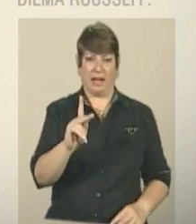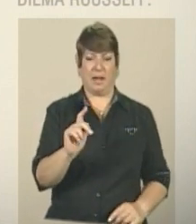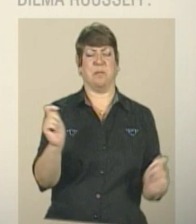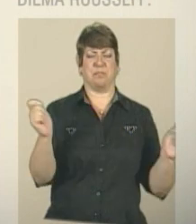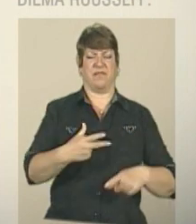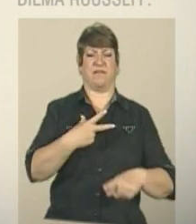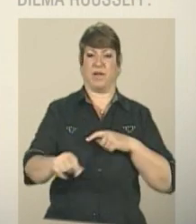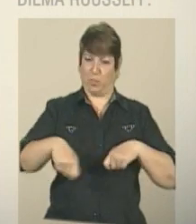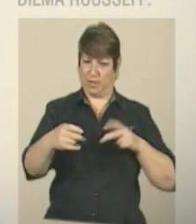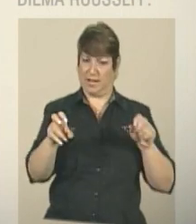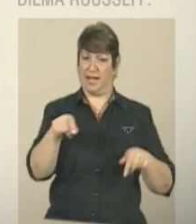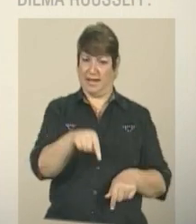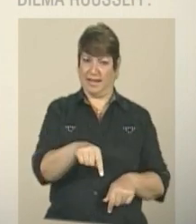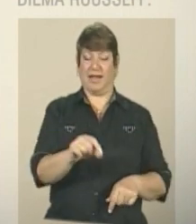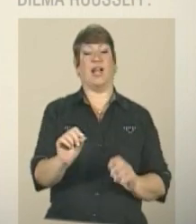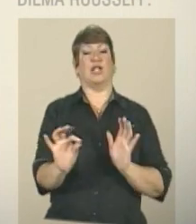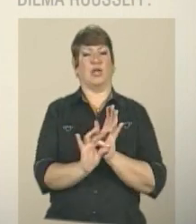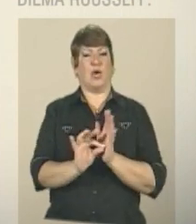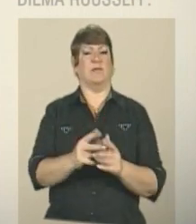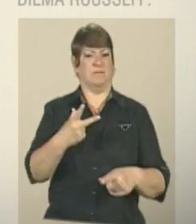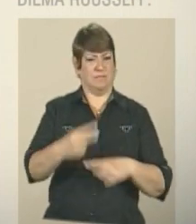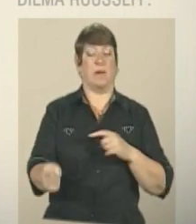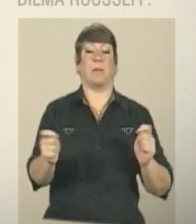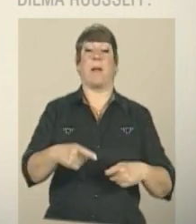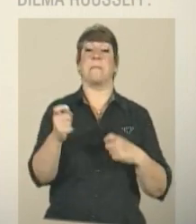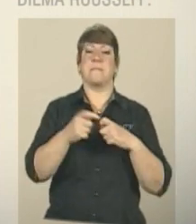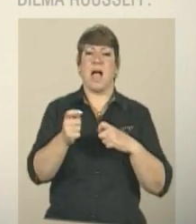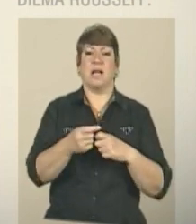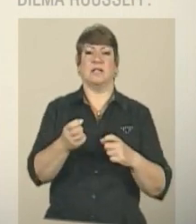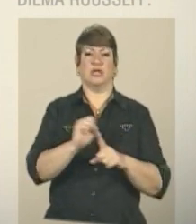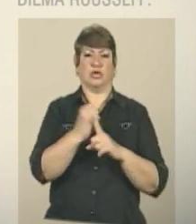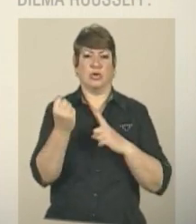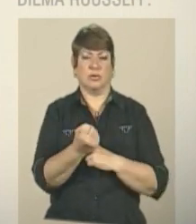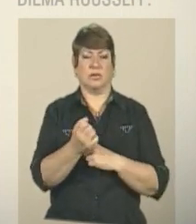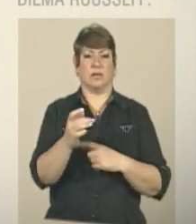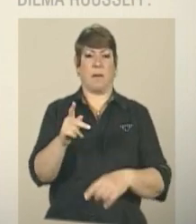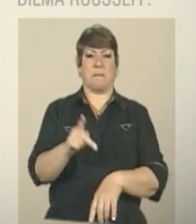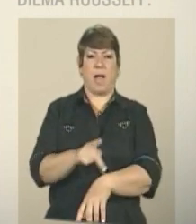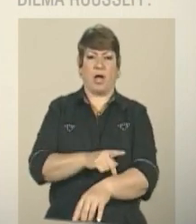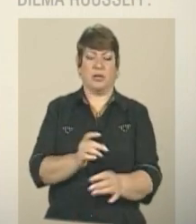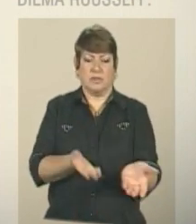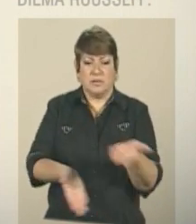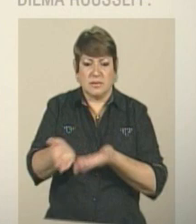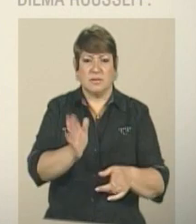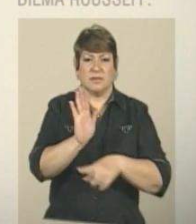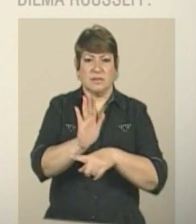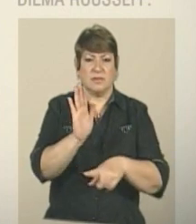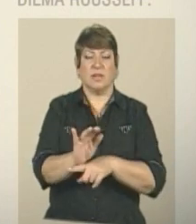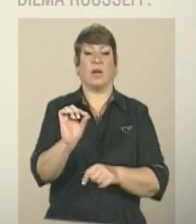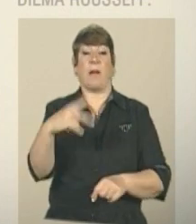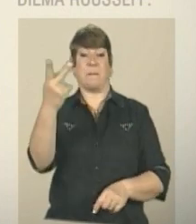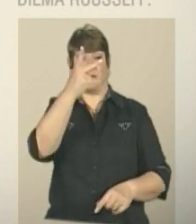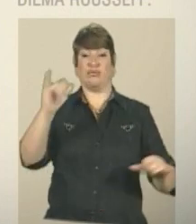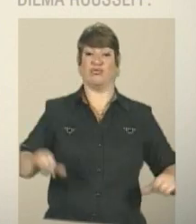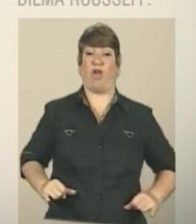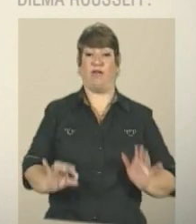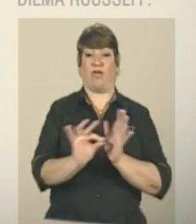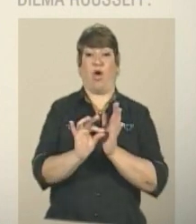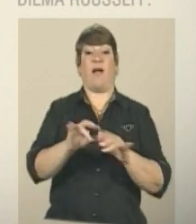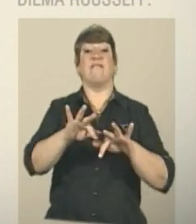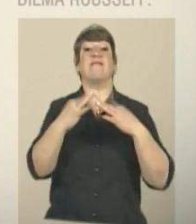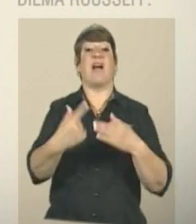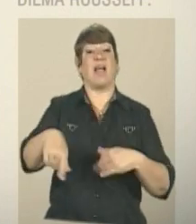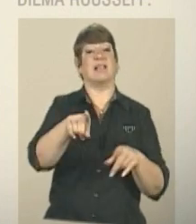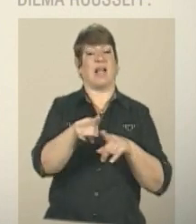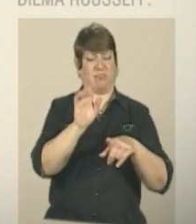Possível Vencer, que vai dar assistência médica, social e pedagógica aos dependentes de droga e suas